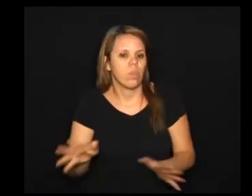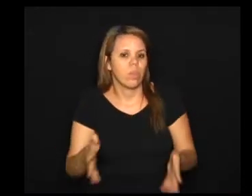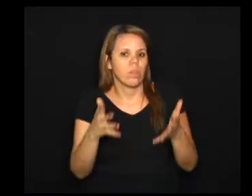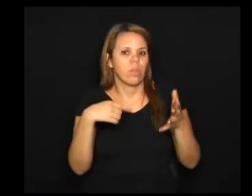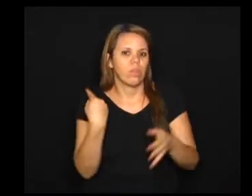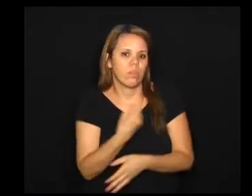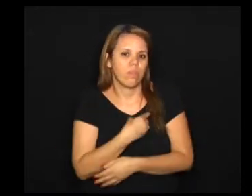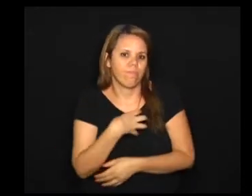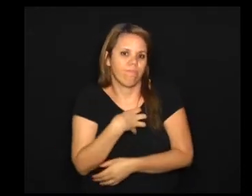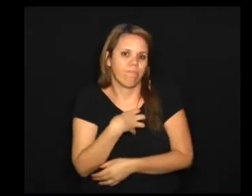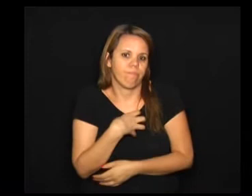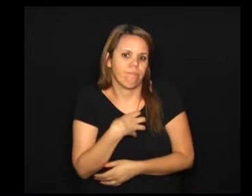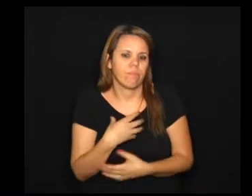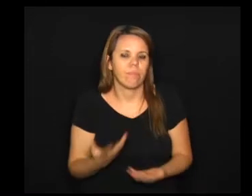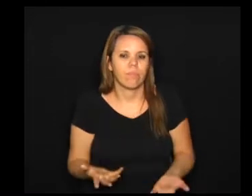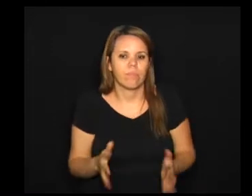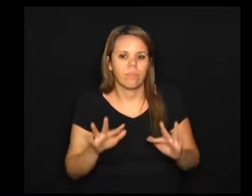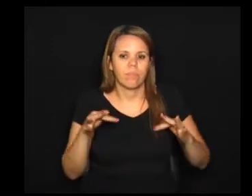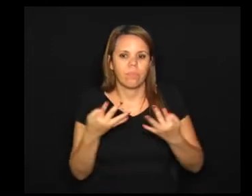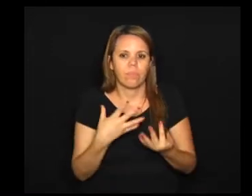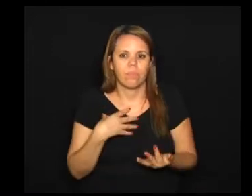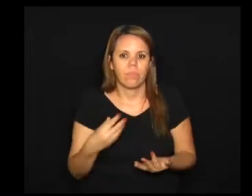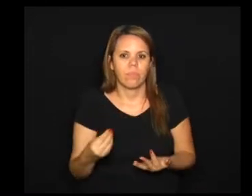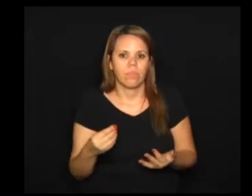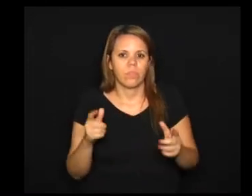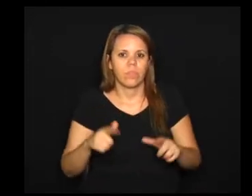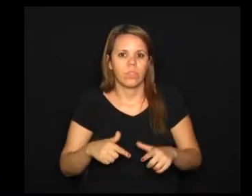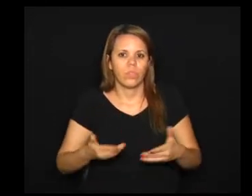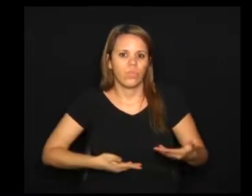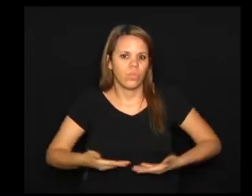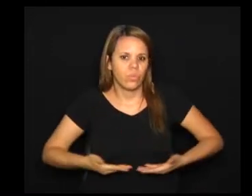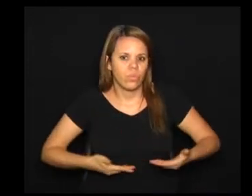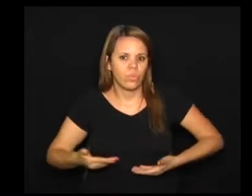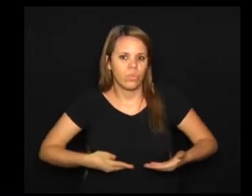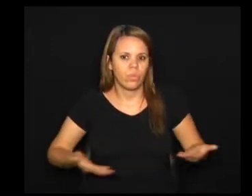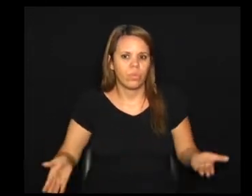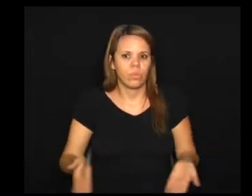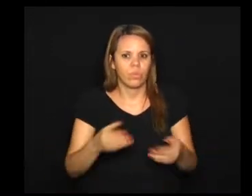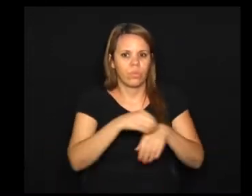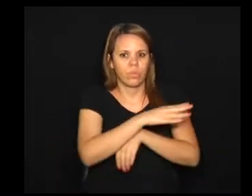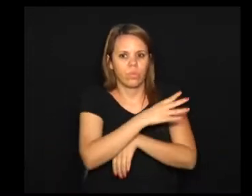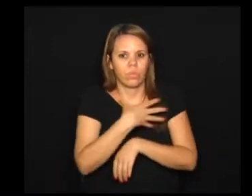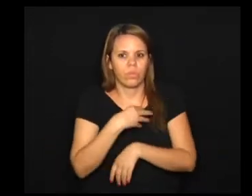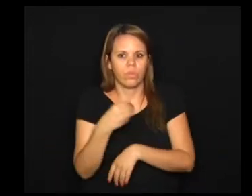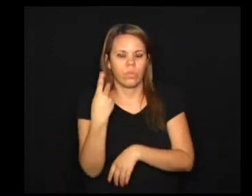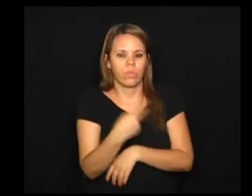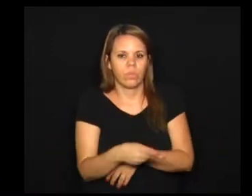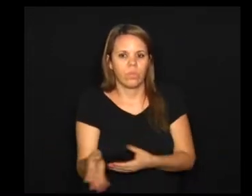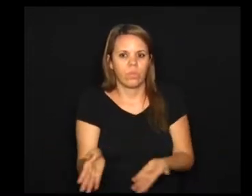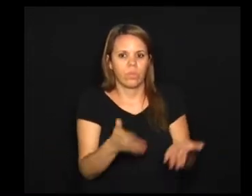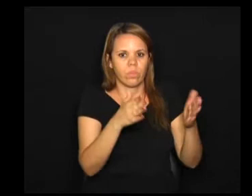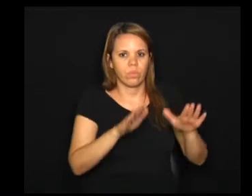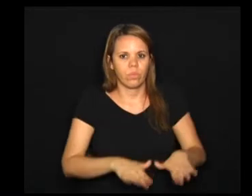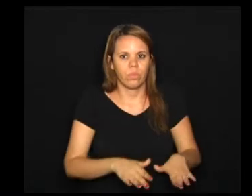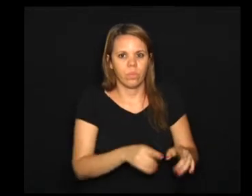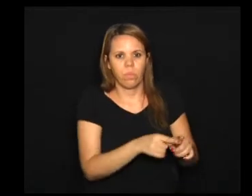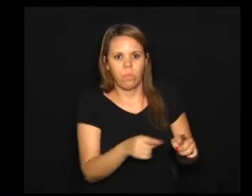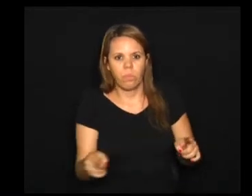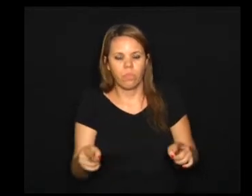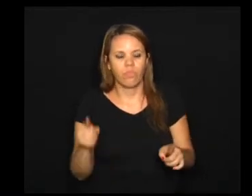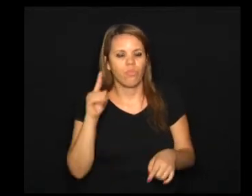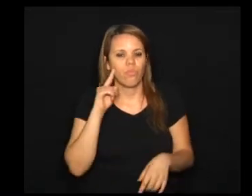a gente, né? Esse Pais e Filhos no Paço é onde os servidores eles levam os seus filhos para ficar um meio período